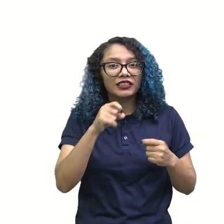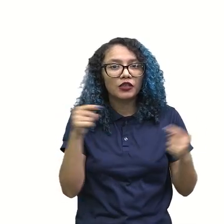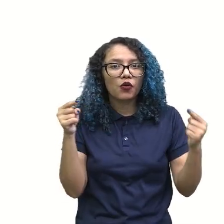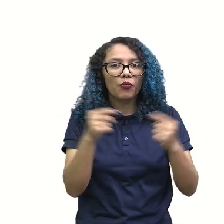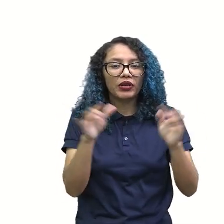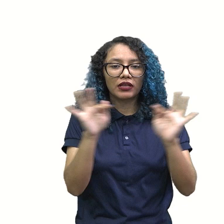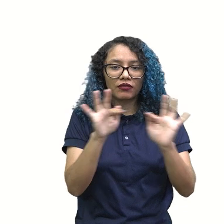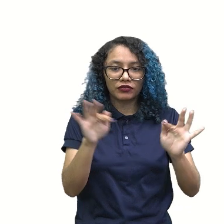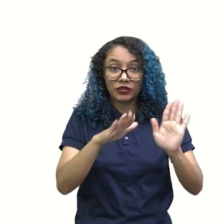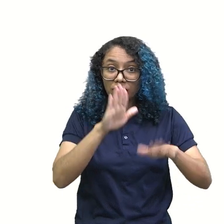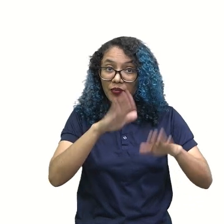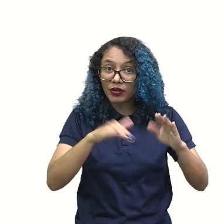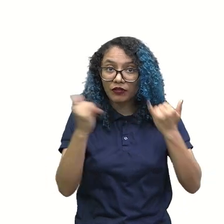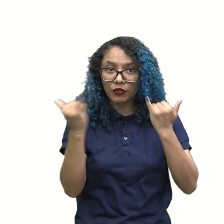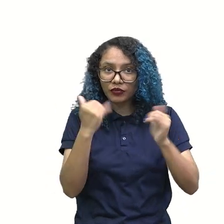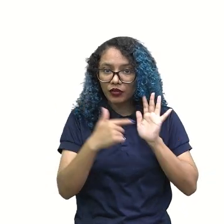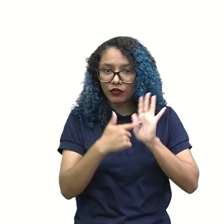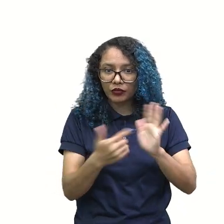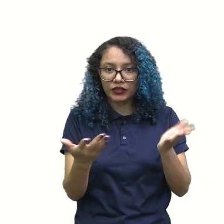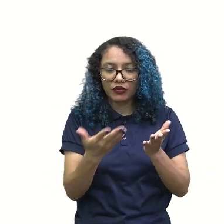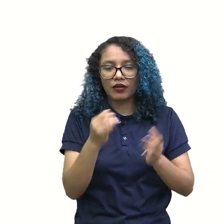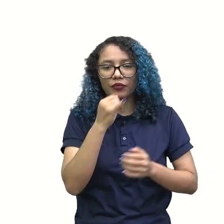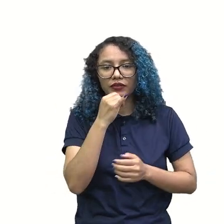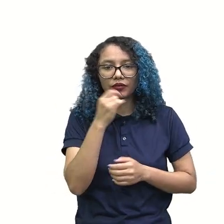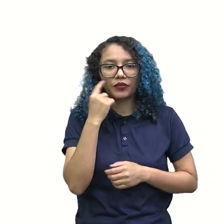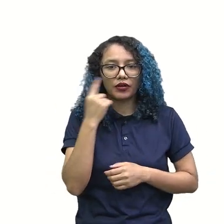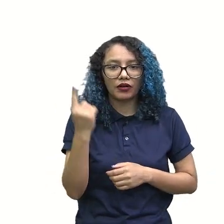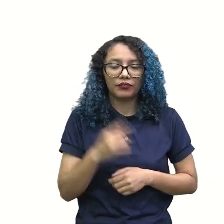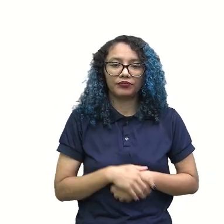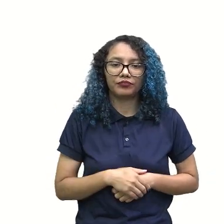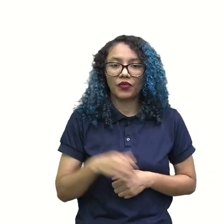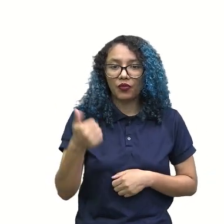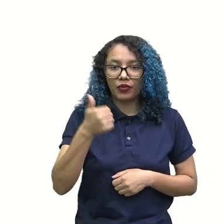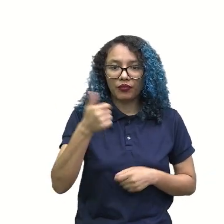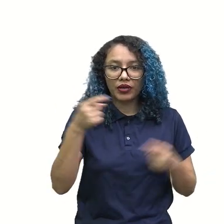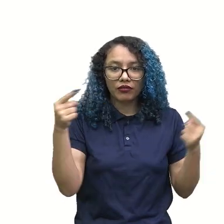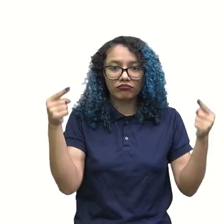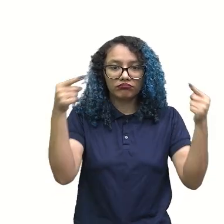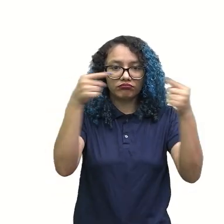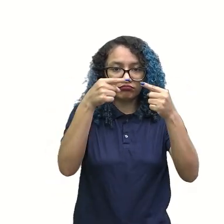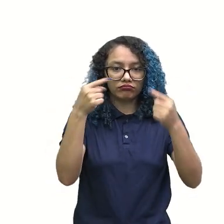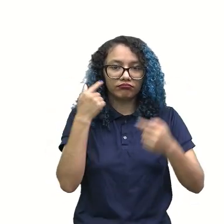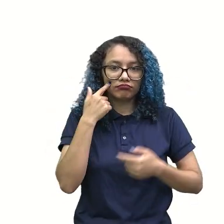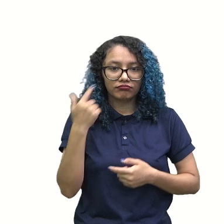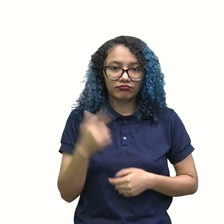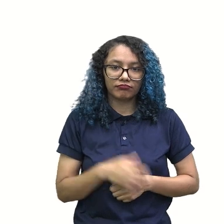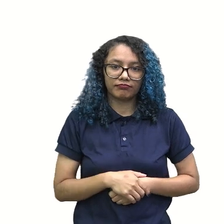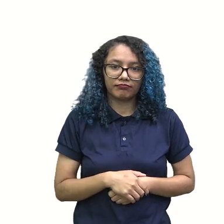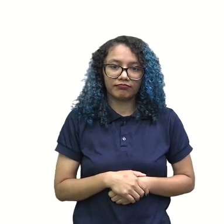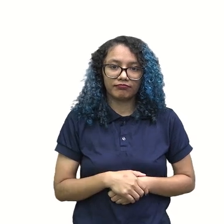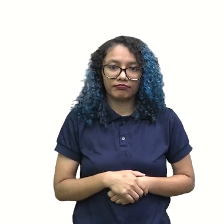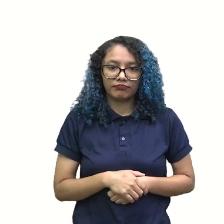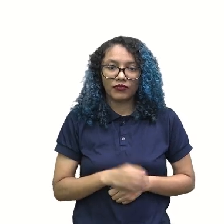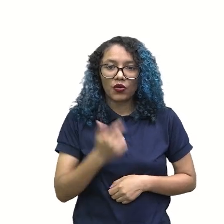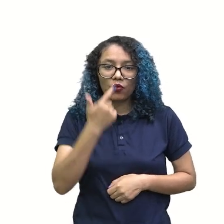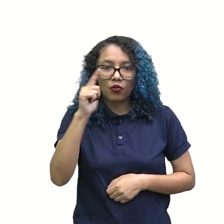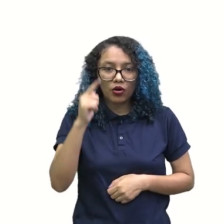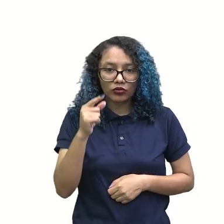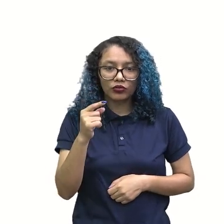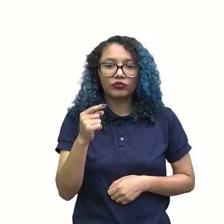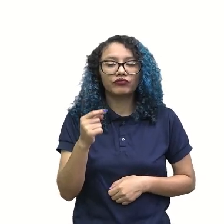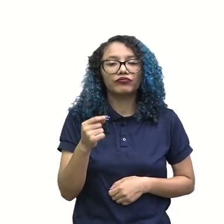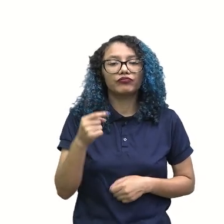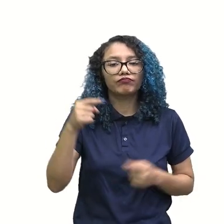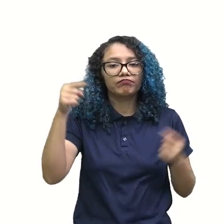colocar aqui para vocês. Então, este primeiro elemento vai se relacionar com este aqui, este vem se relacionando para